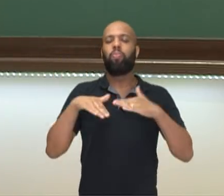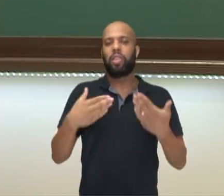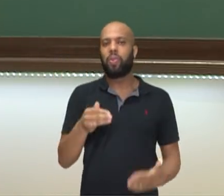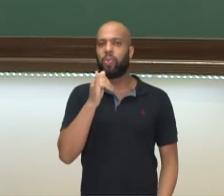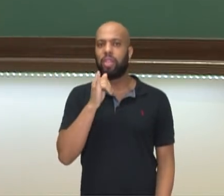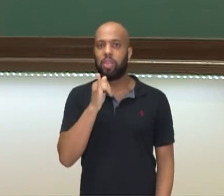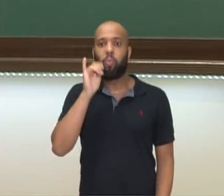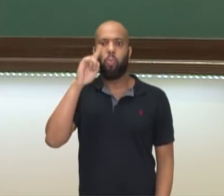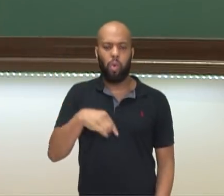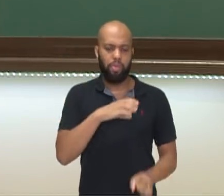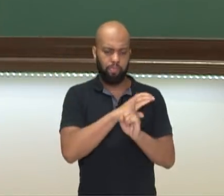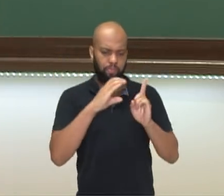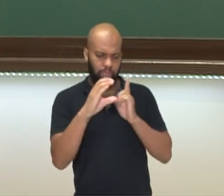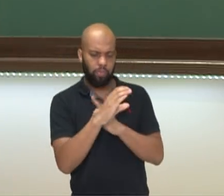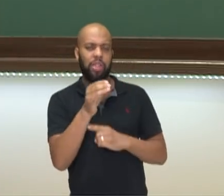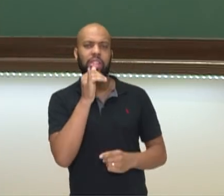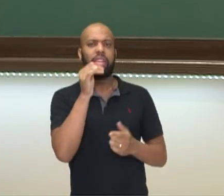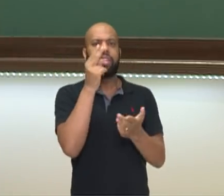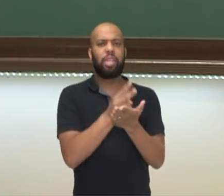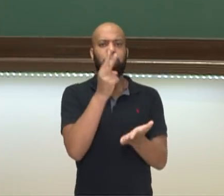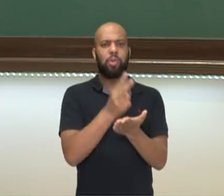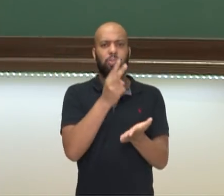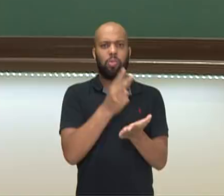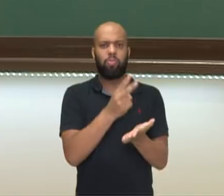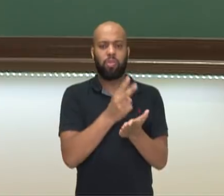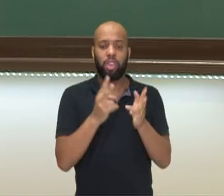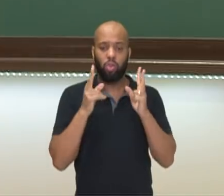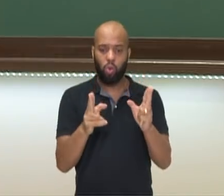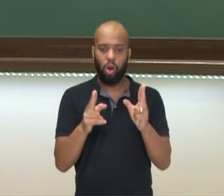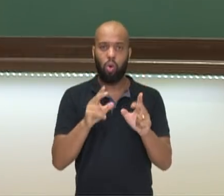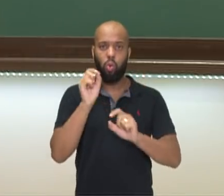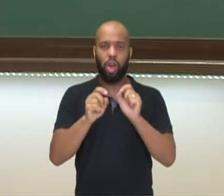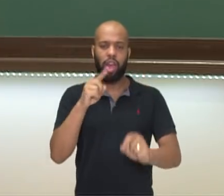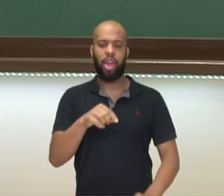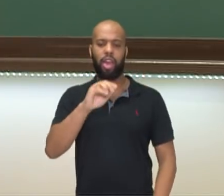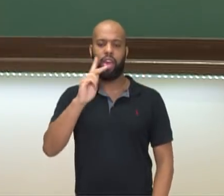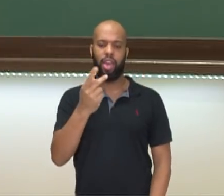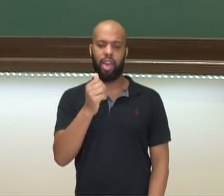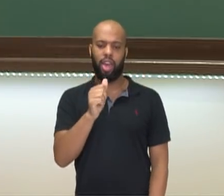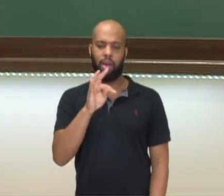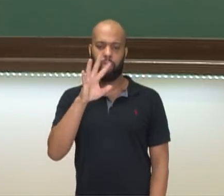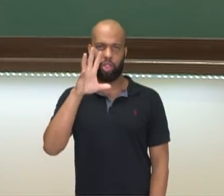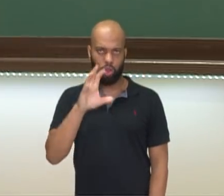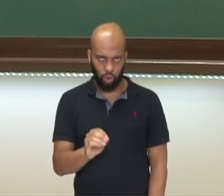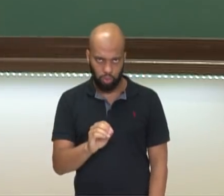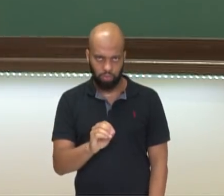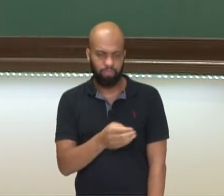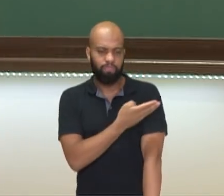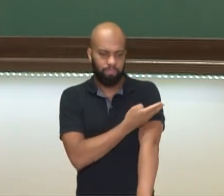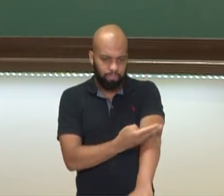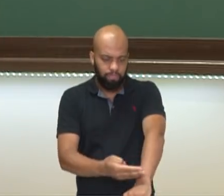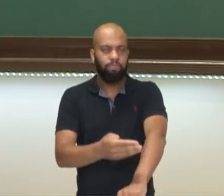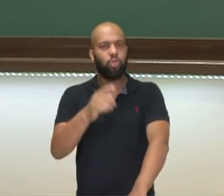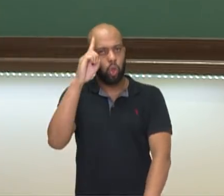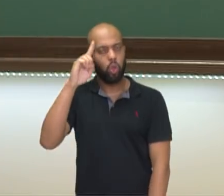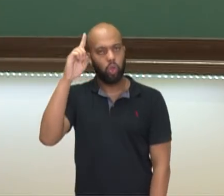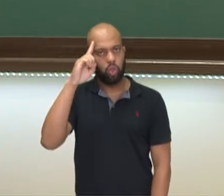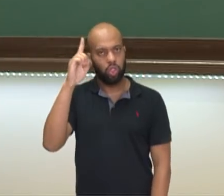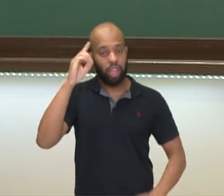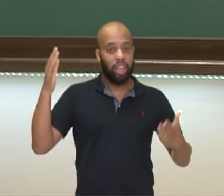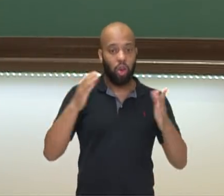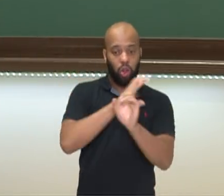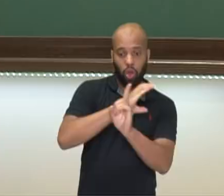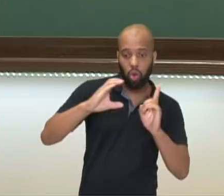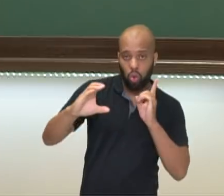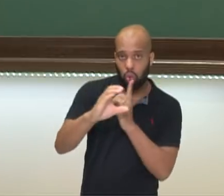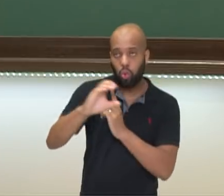um ritual, fazer sempre a mesma coisa, isso é um hábito, é do cotidiano. Um ritual sagrado, ele repete